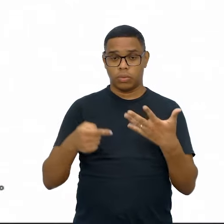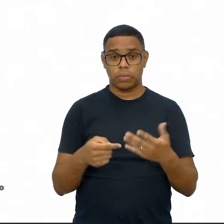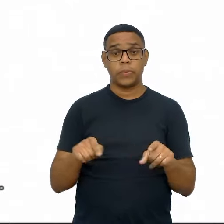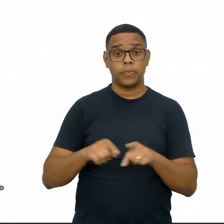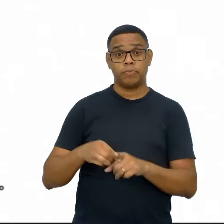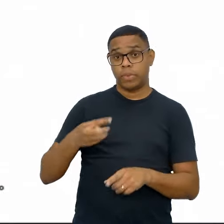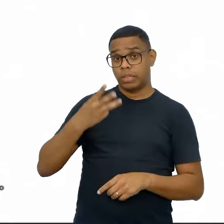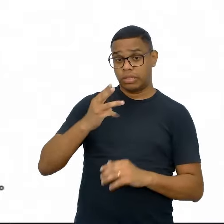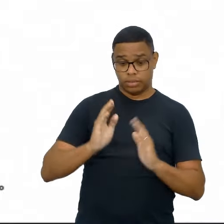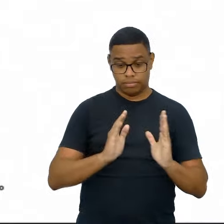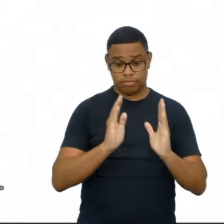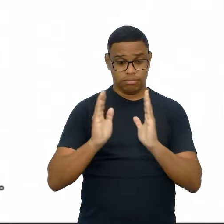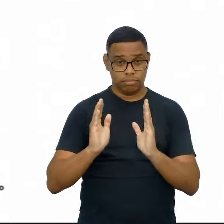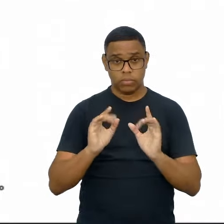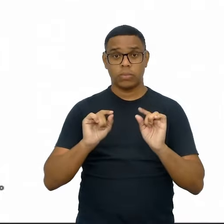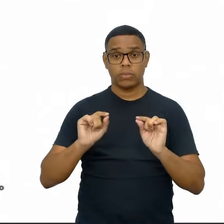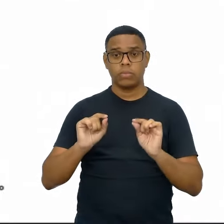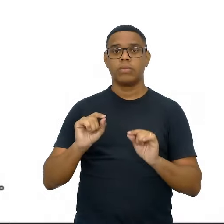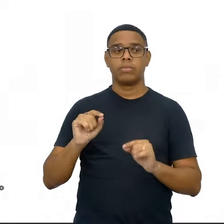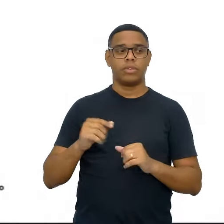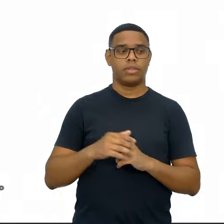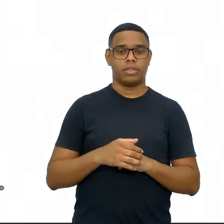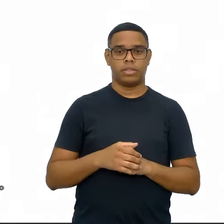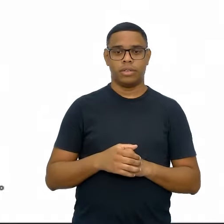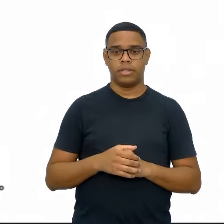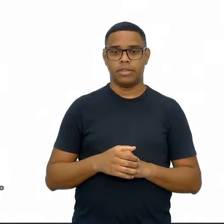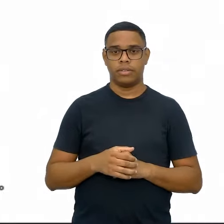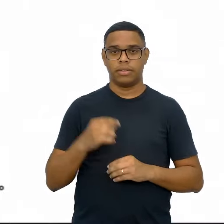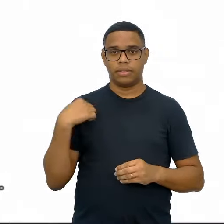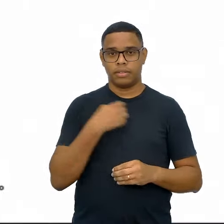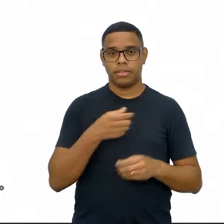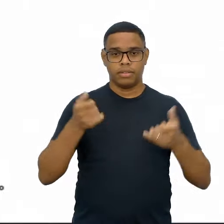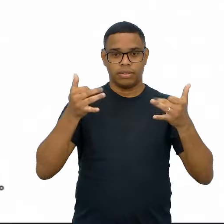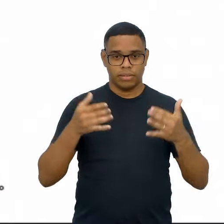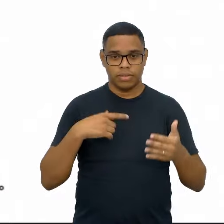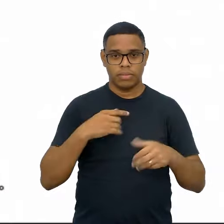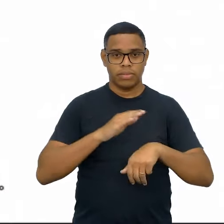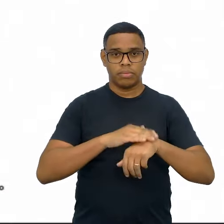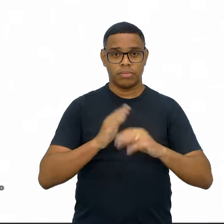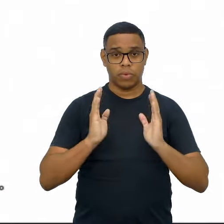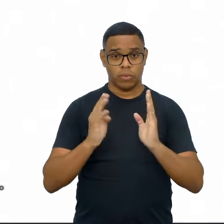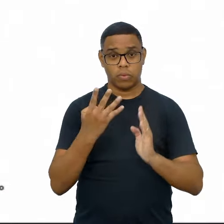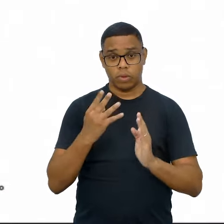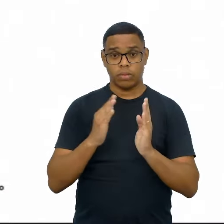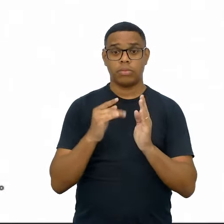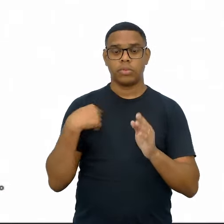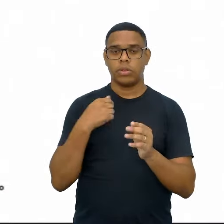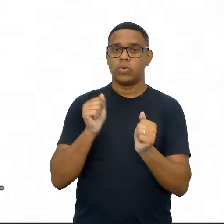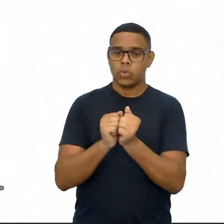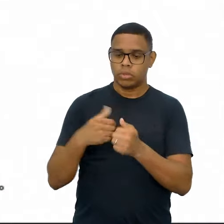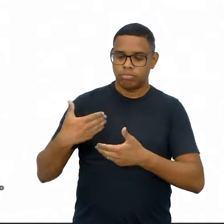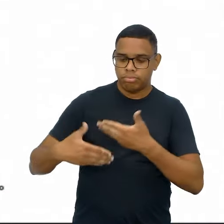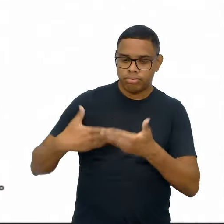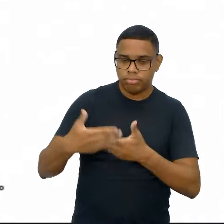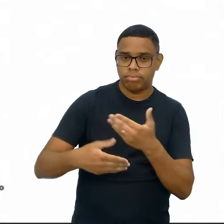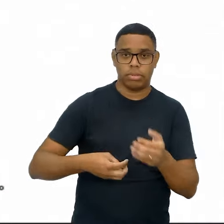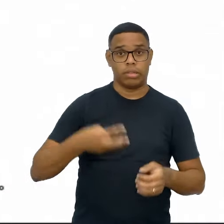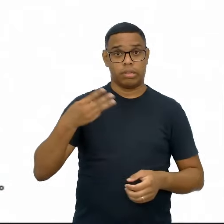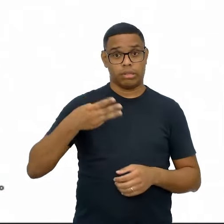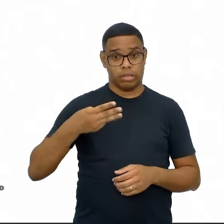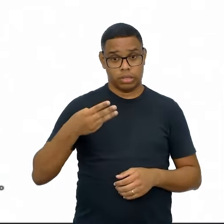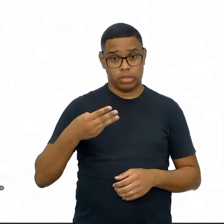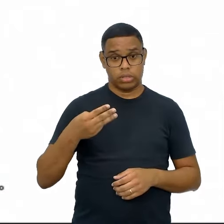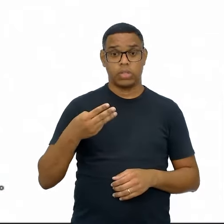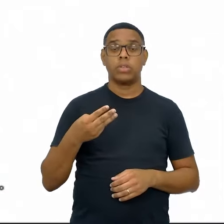No terceiro momento, aí a gente vai fazer assim, o terceiro e quarto momento ele vai ficar ali junto, então a gente vai caminhar ali entre o terceiro